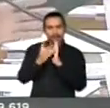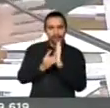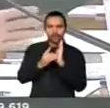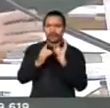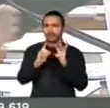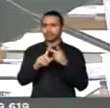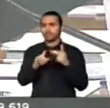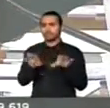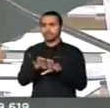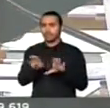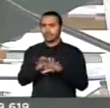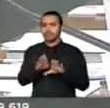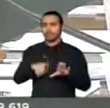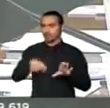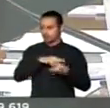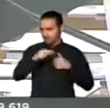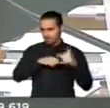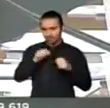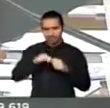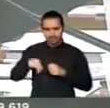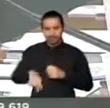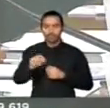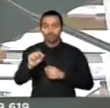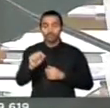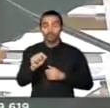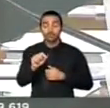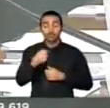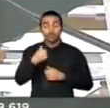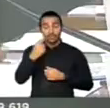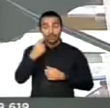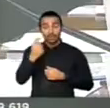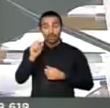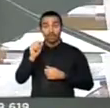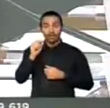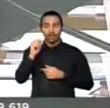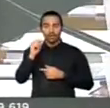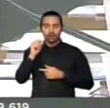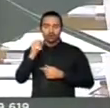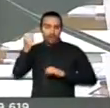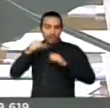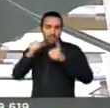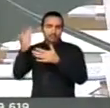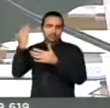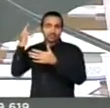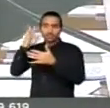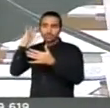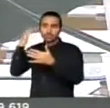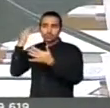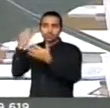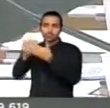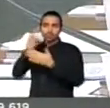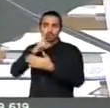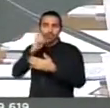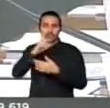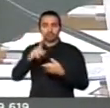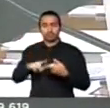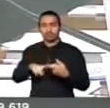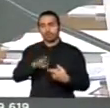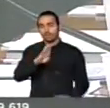fazemos nesta casa, nós temos historicamente também o Bill of